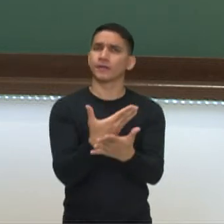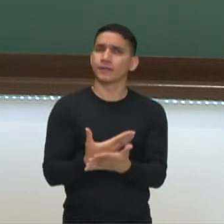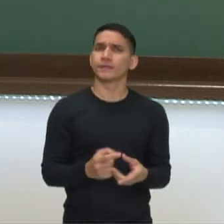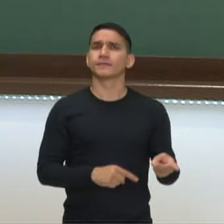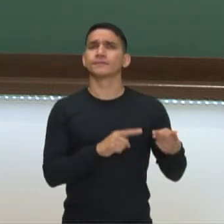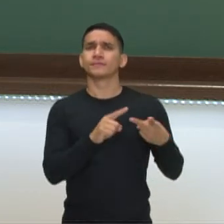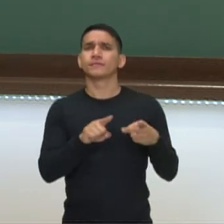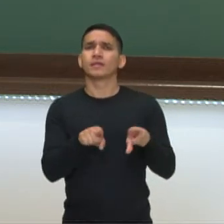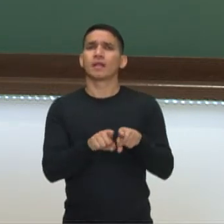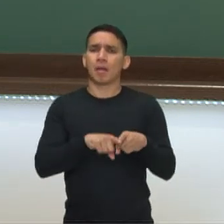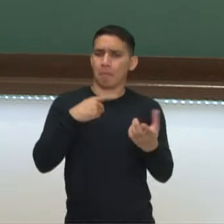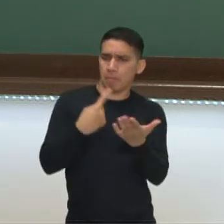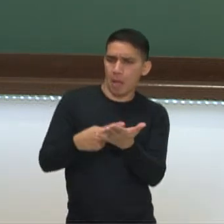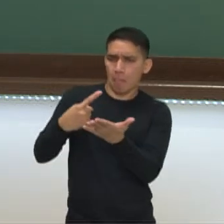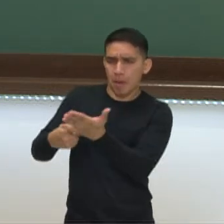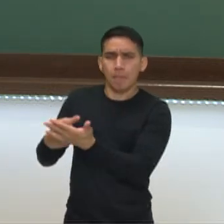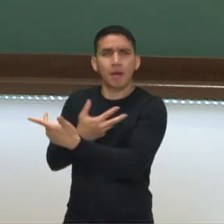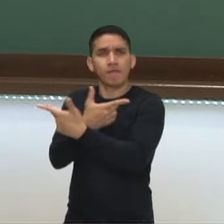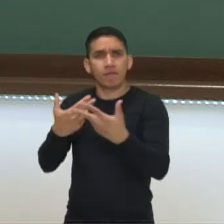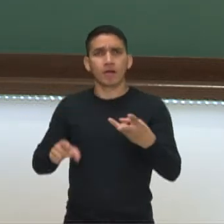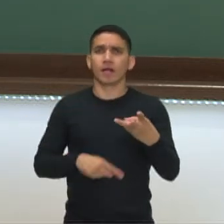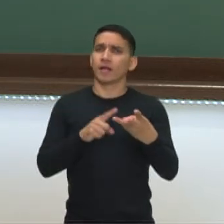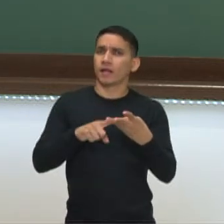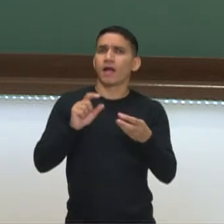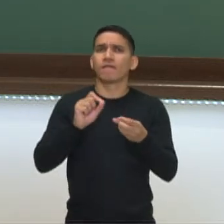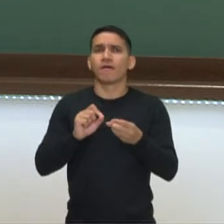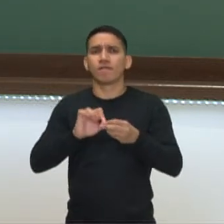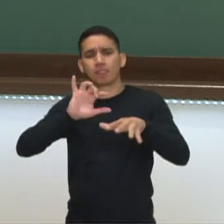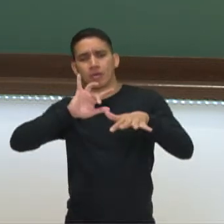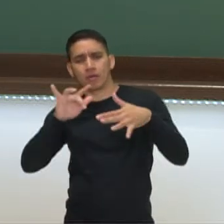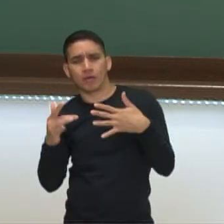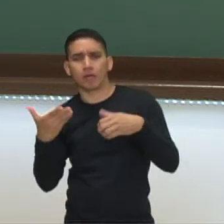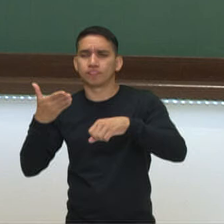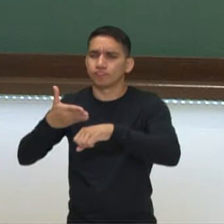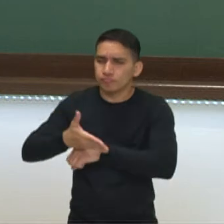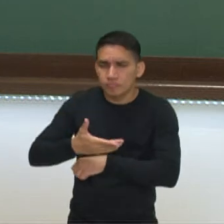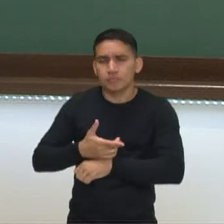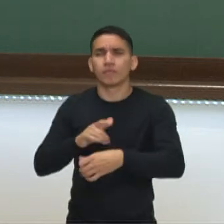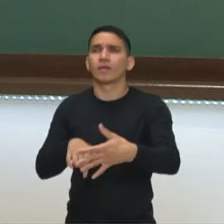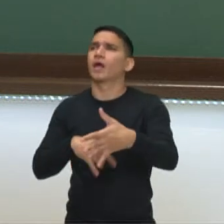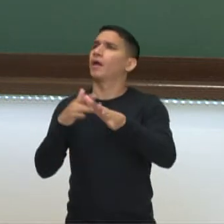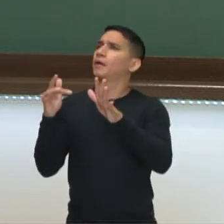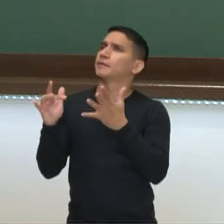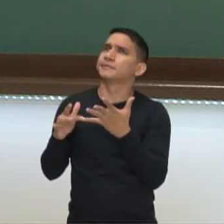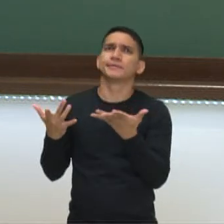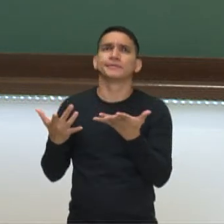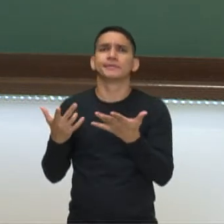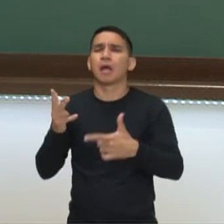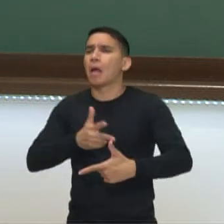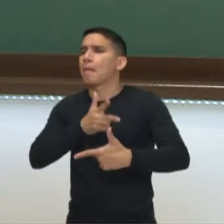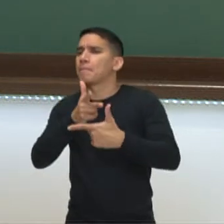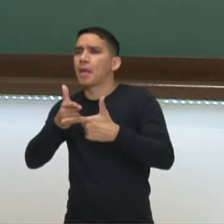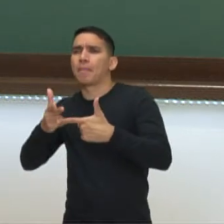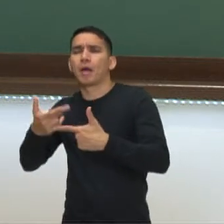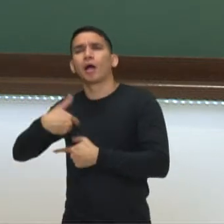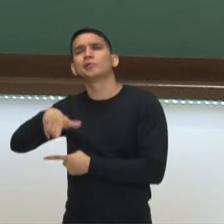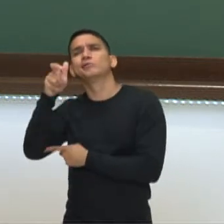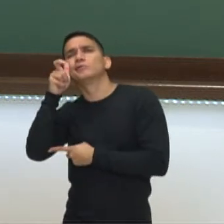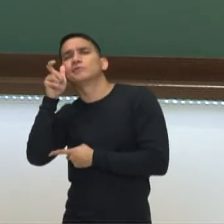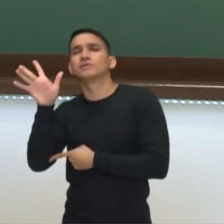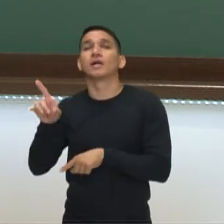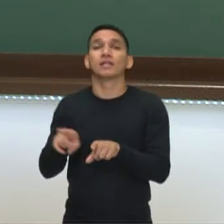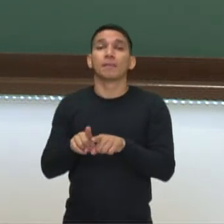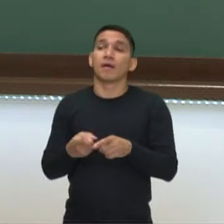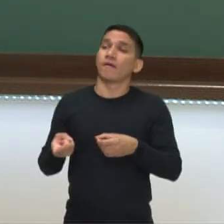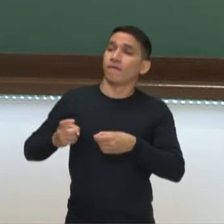seus compromissos, né? Vai ter tempo aí para ver as suas redes sociais, assistir a sua série favorita, né? Retomar os seus estudos. Então